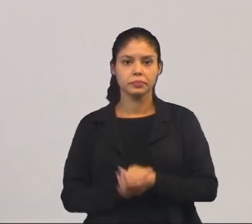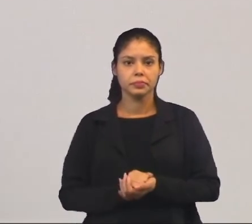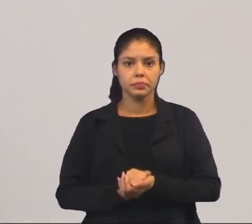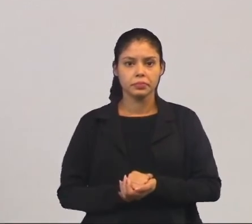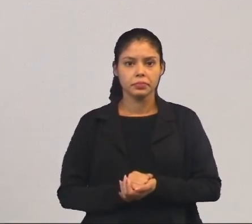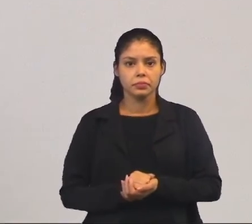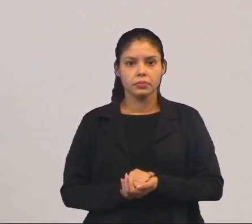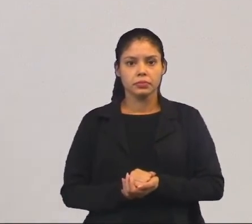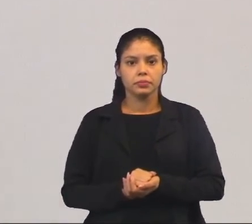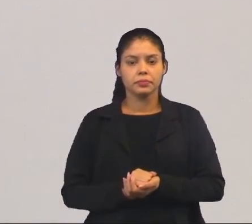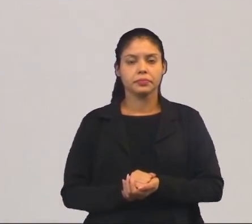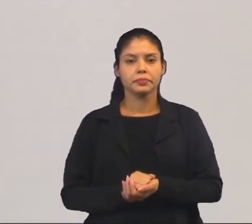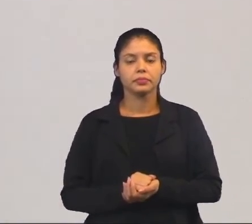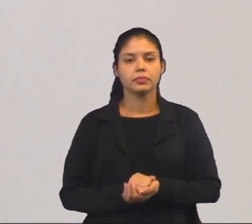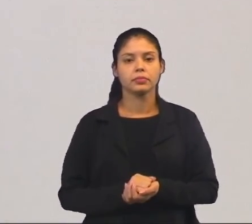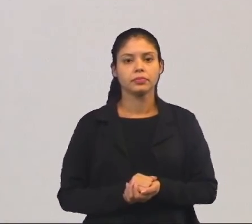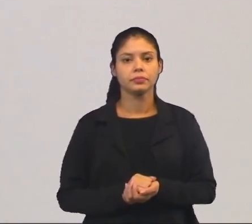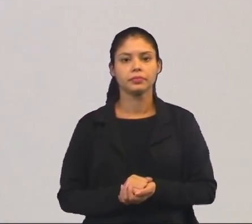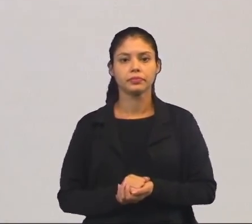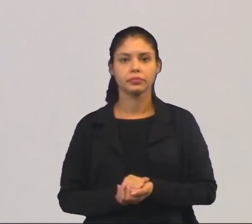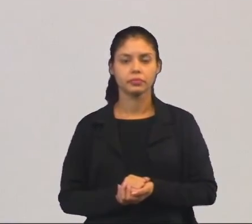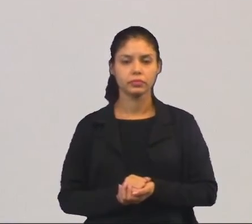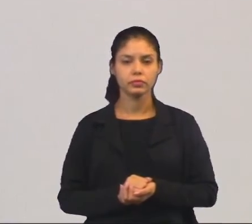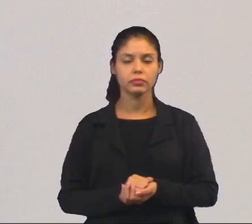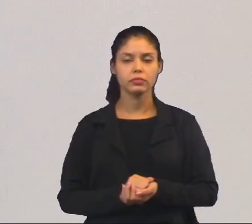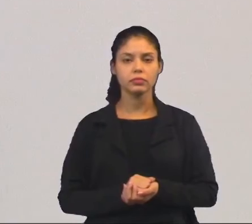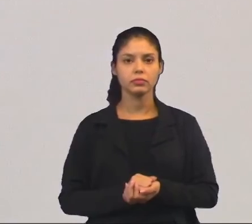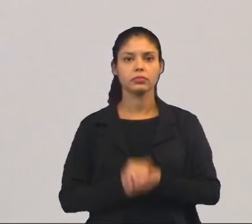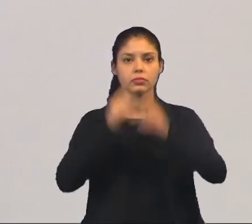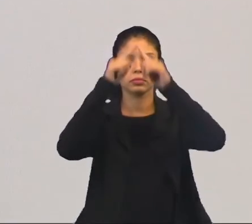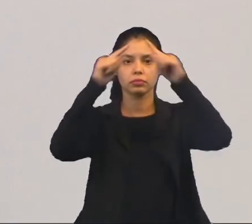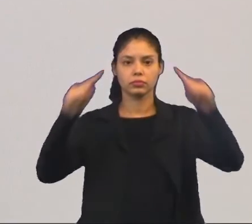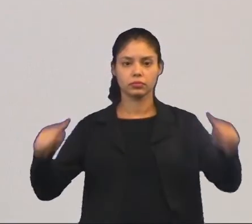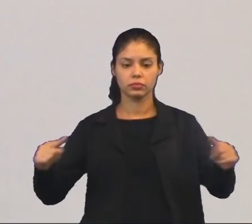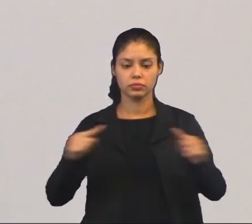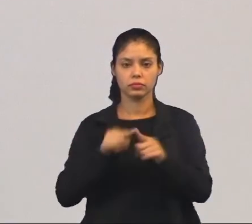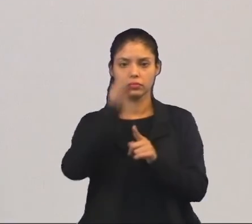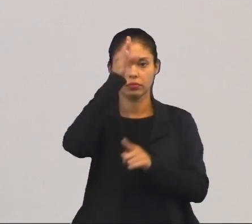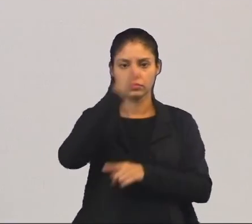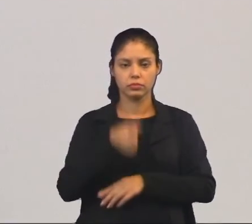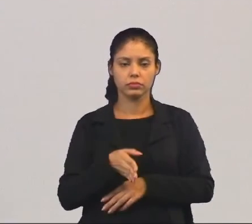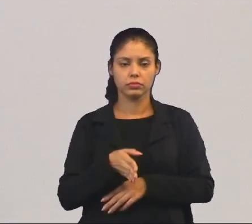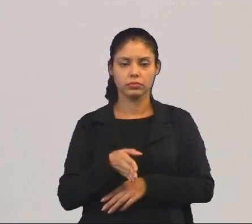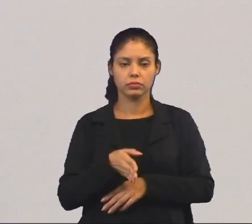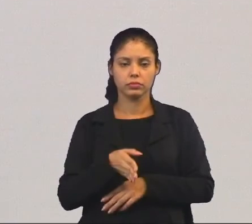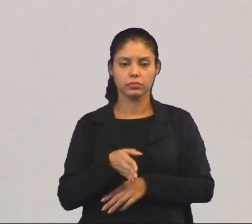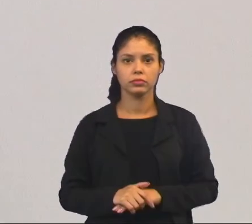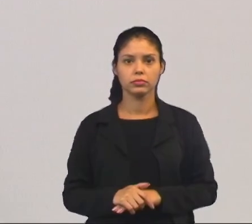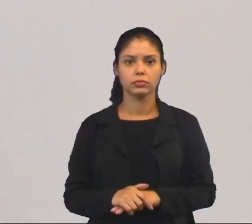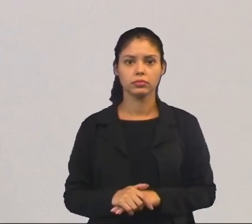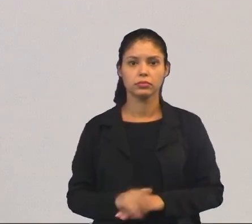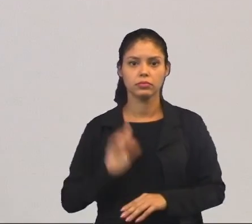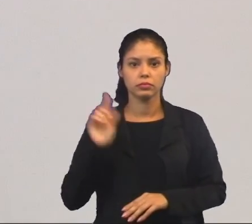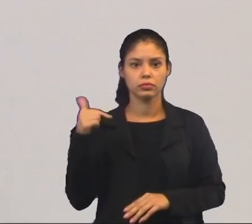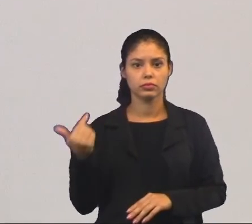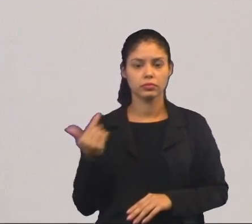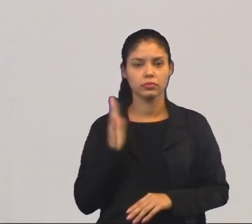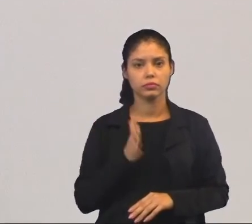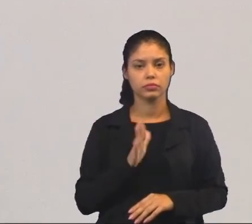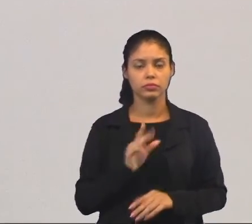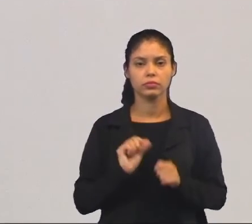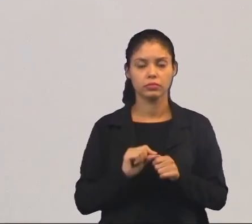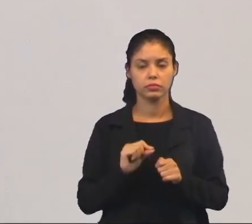meio. Uma parte para um lado e outra parte para o outro, tá? A gente vai usar só um lado daquele triângulo, sendo o outro triângulo